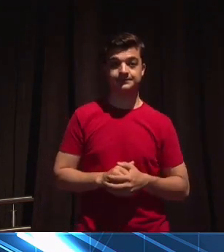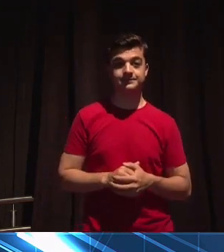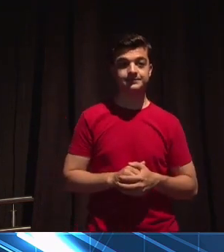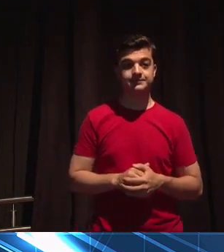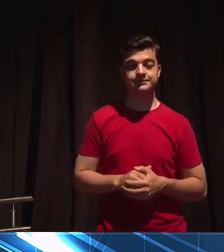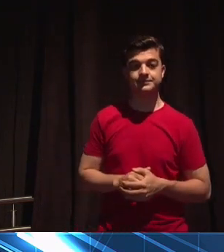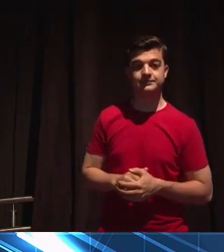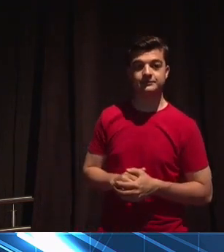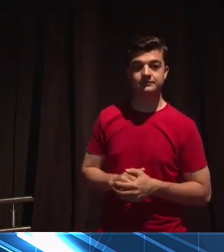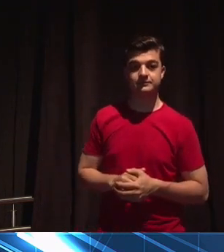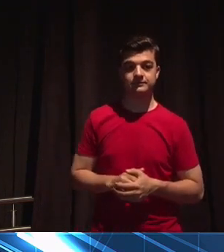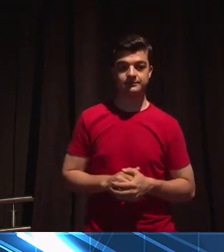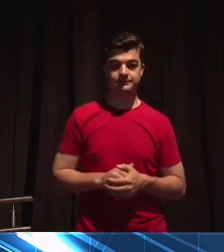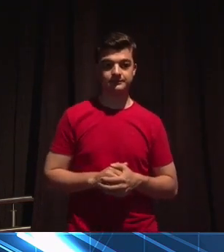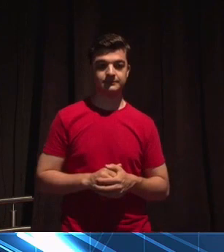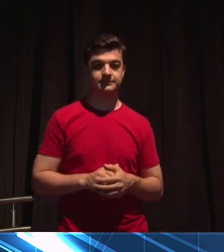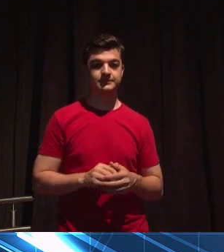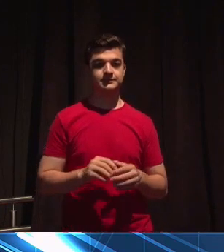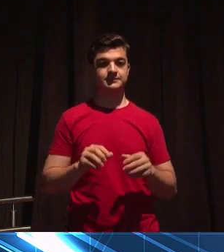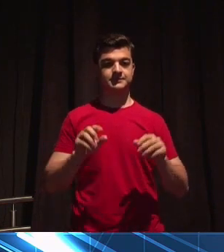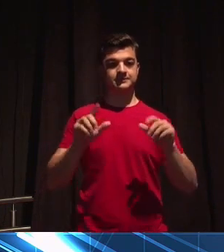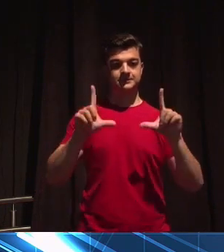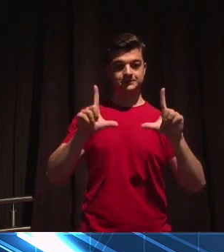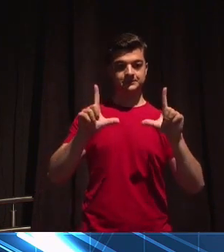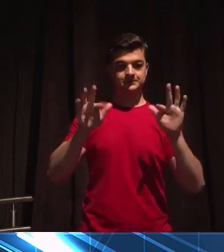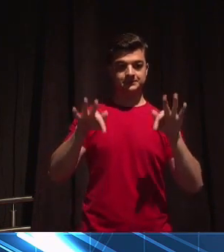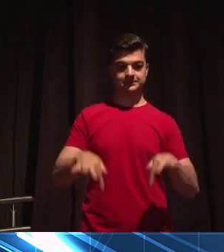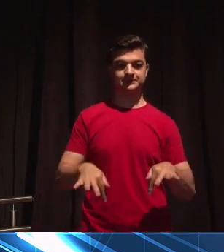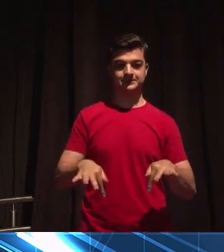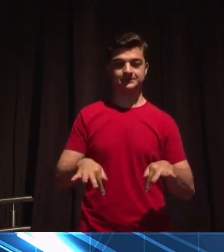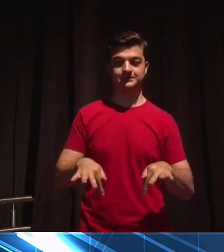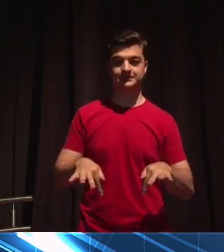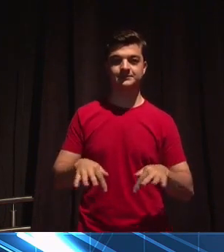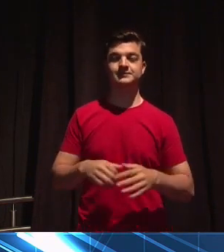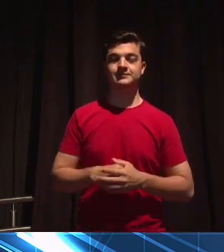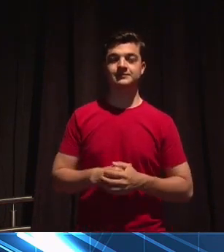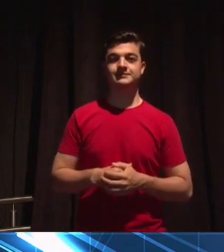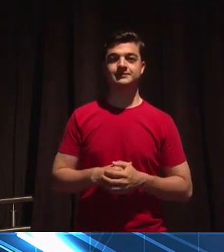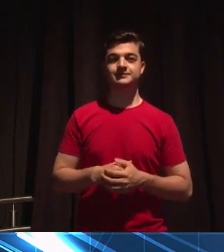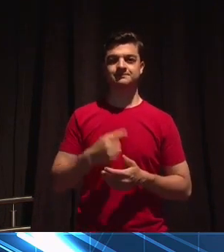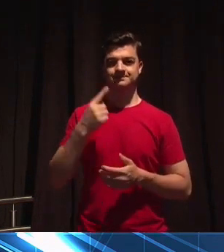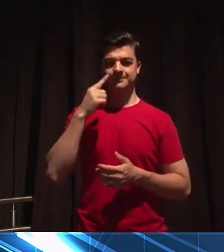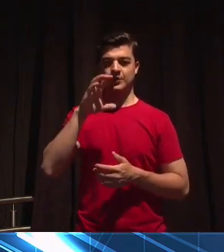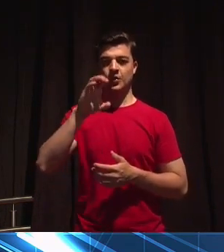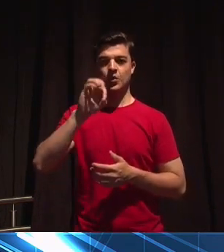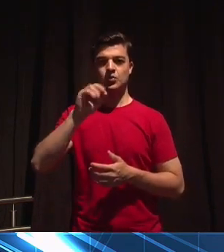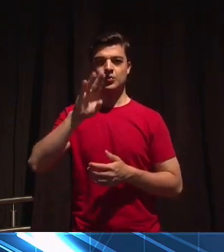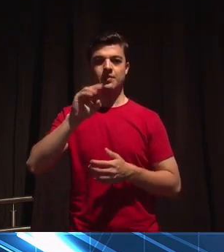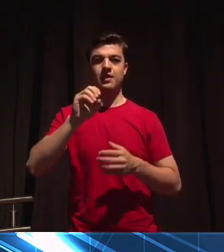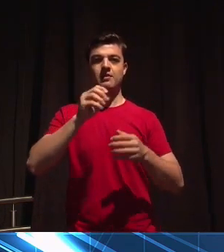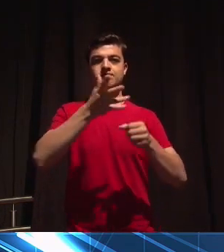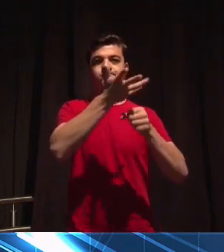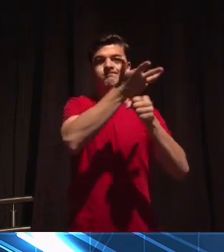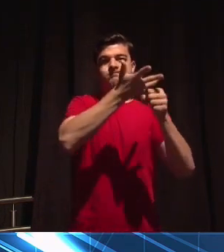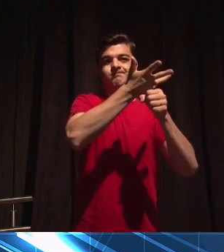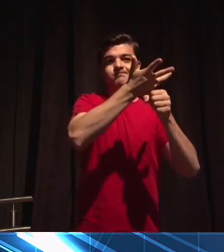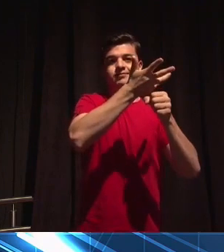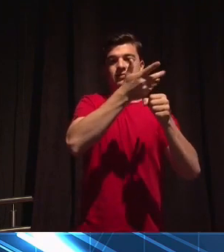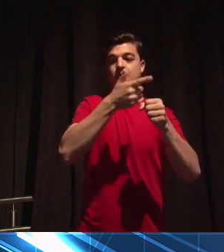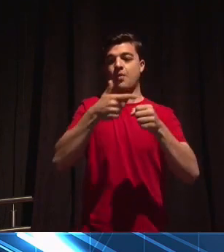dependendo de algo de baixo nível eu classificaria como baixo nível o renderizador e o cotuba com alto nível E aí isso não deveria